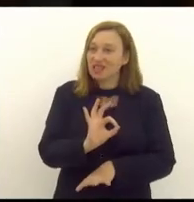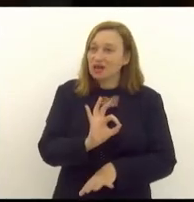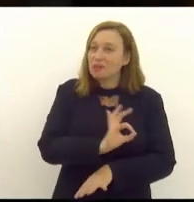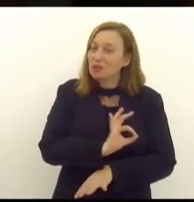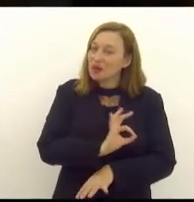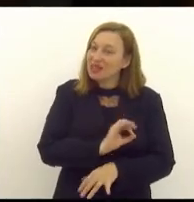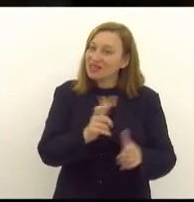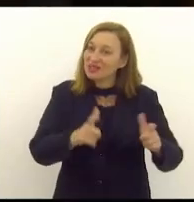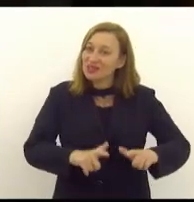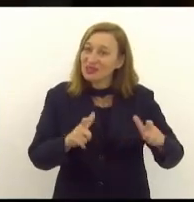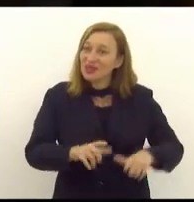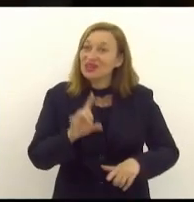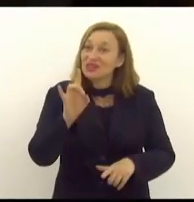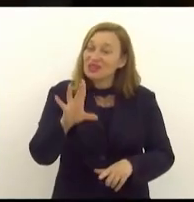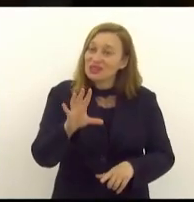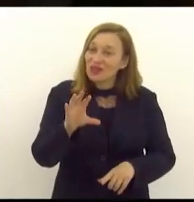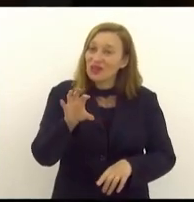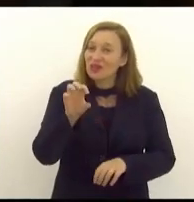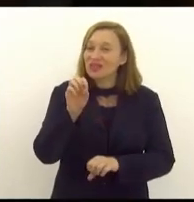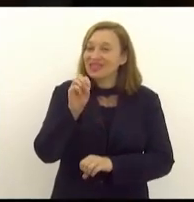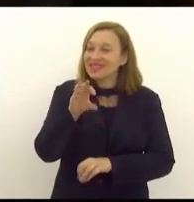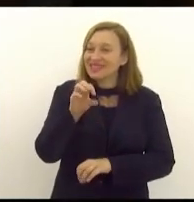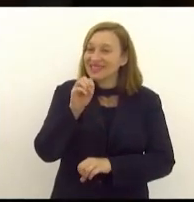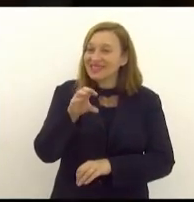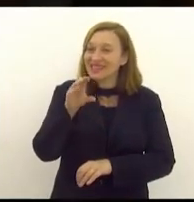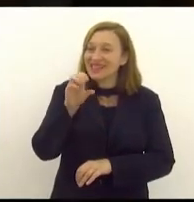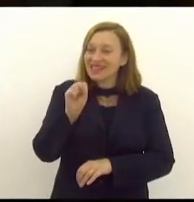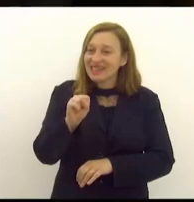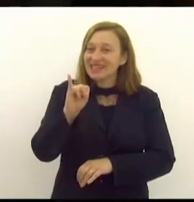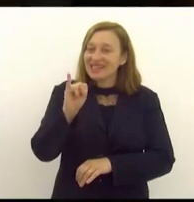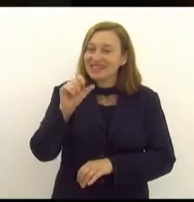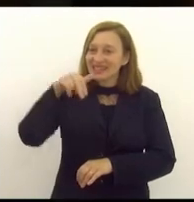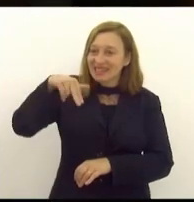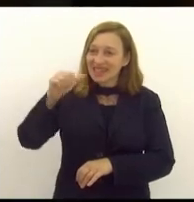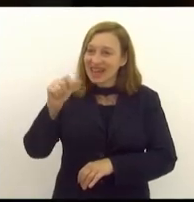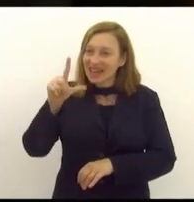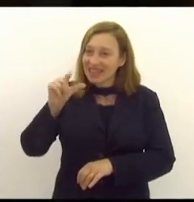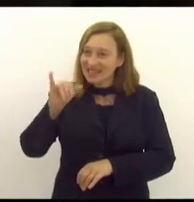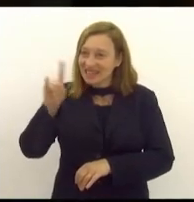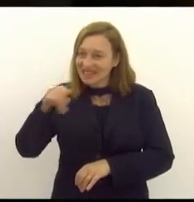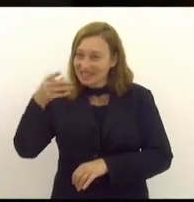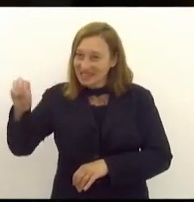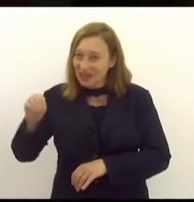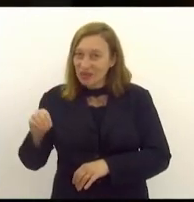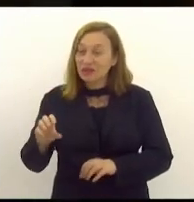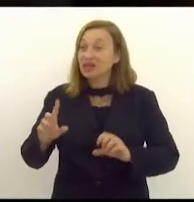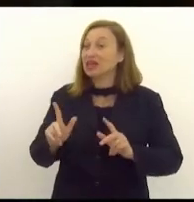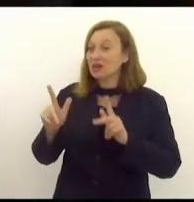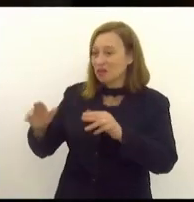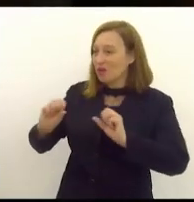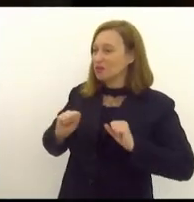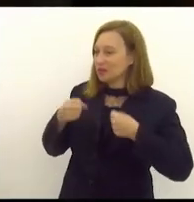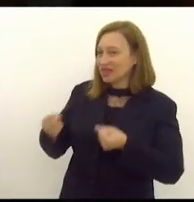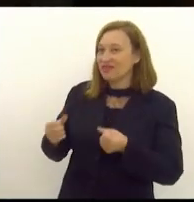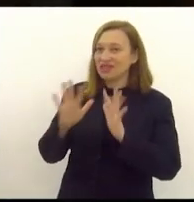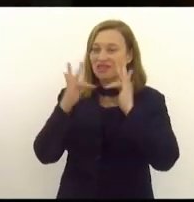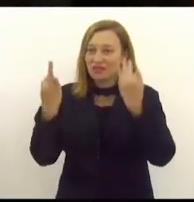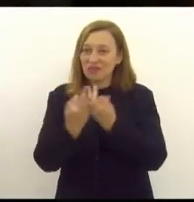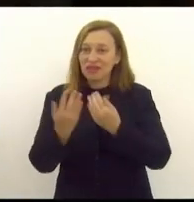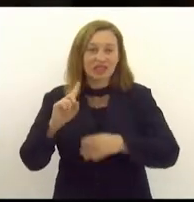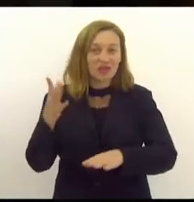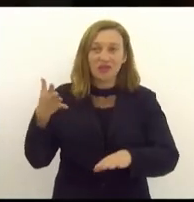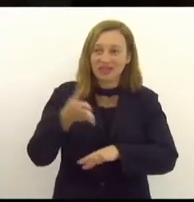esse apenas de sinalização inclusive para vossa excelência que é um defensor da família não